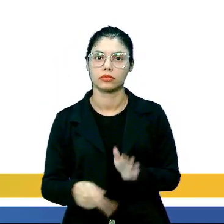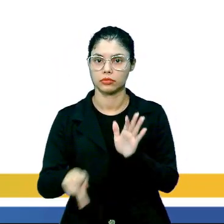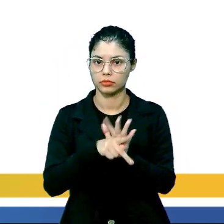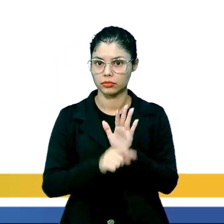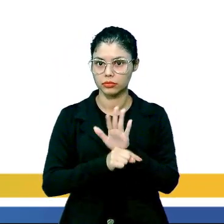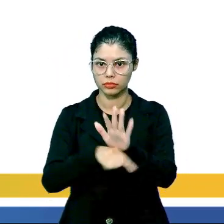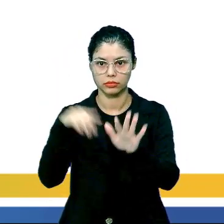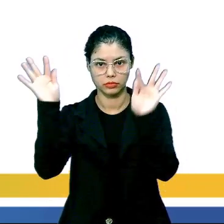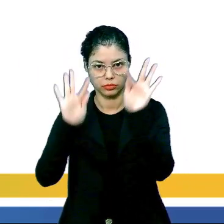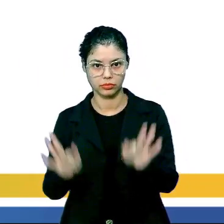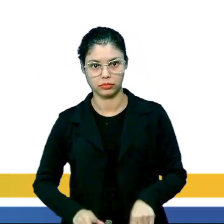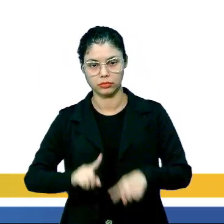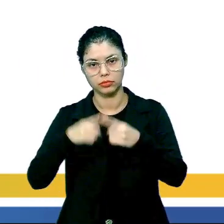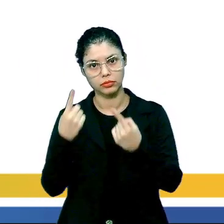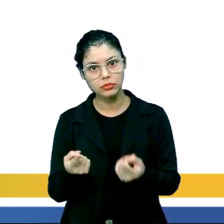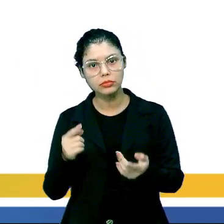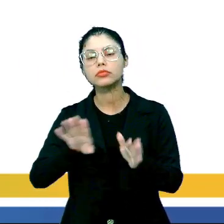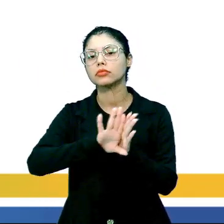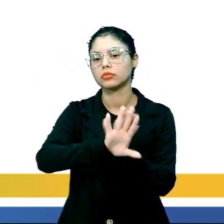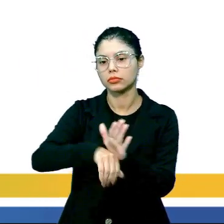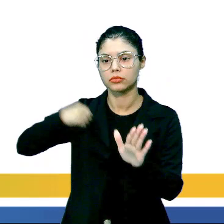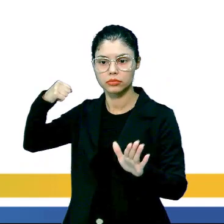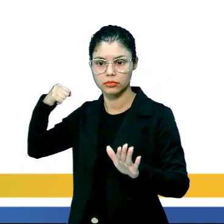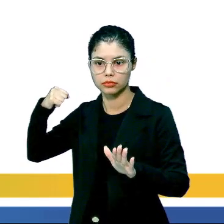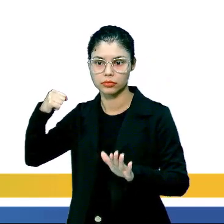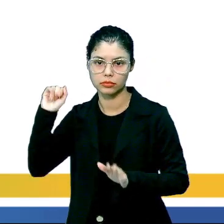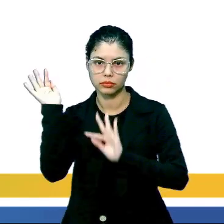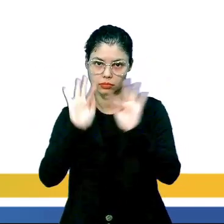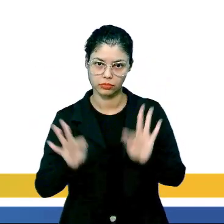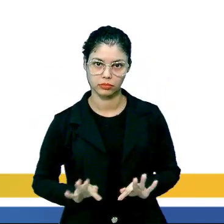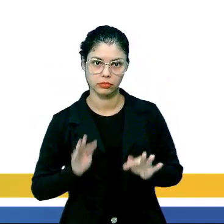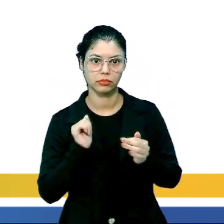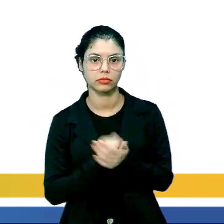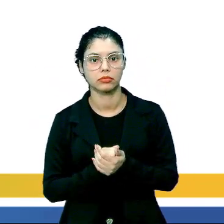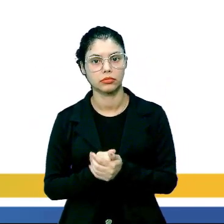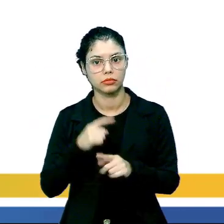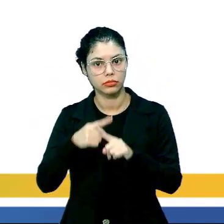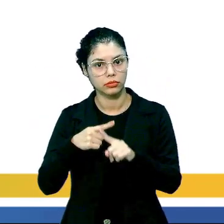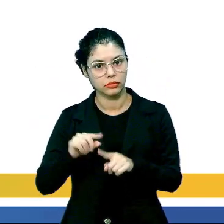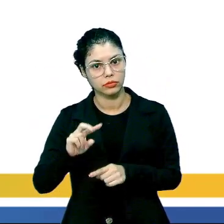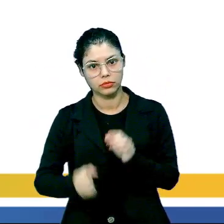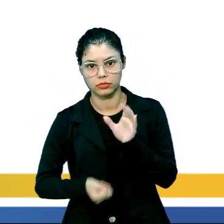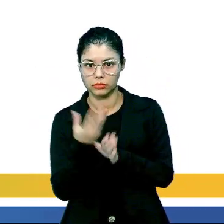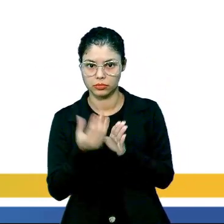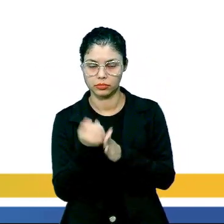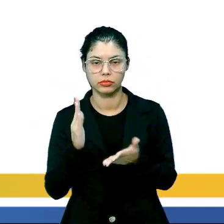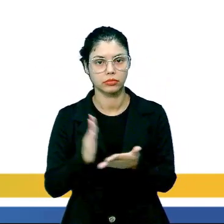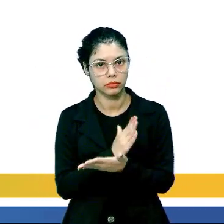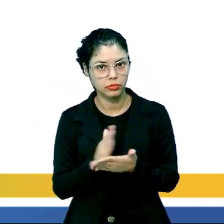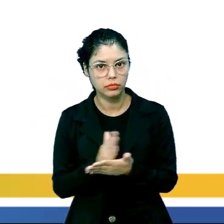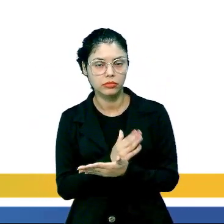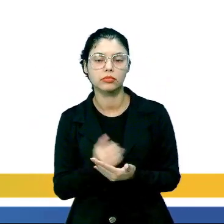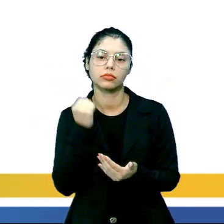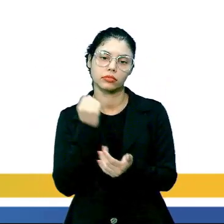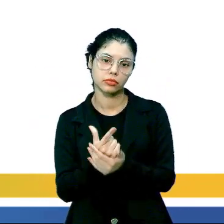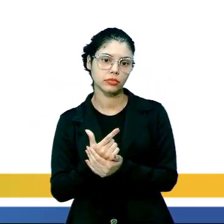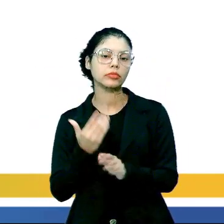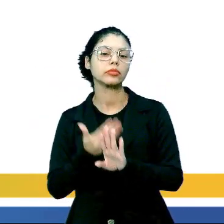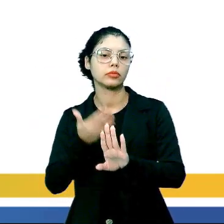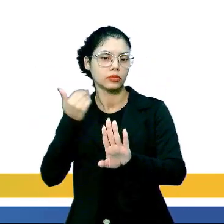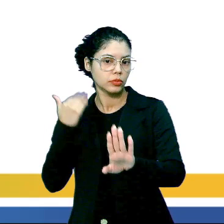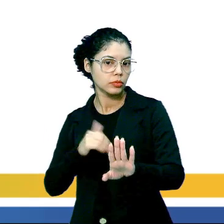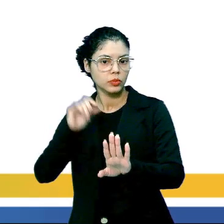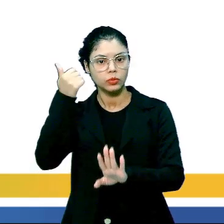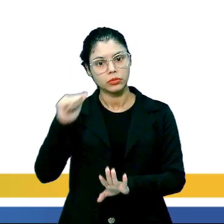promete a felicidade, mas ela mesmo retira. À medida que ela multiplica os produtos, à medida que um produto vai deixando de